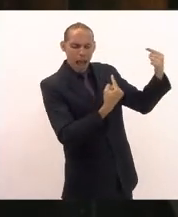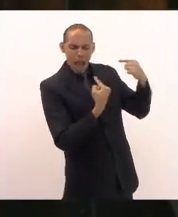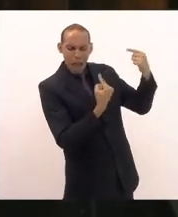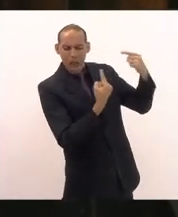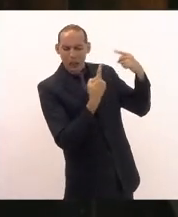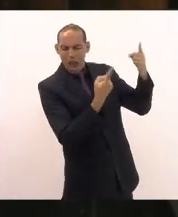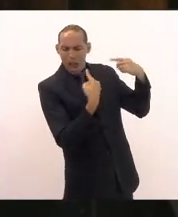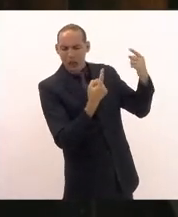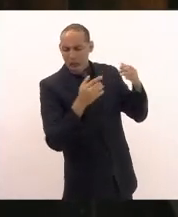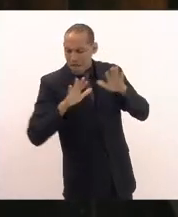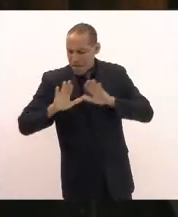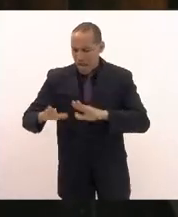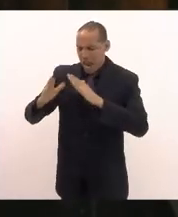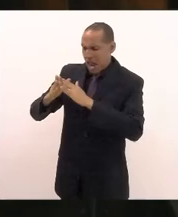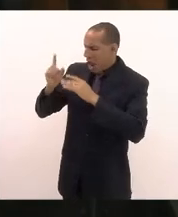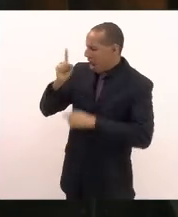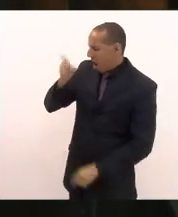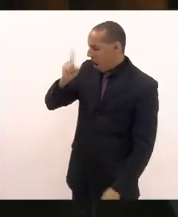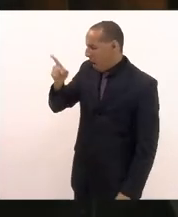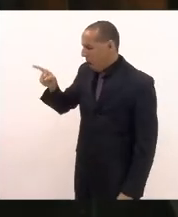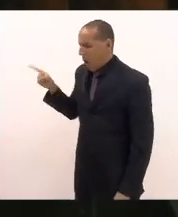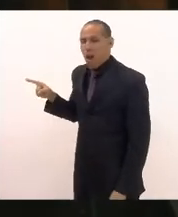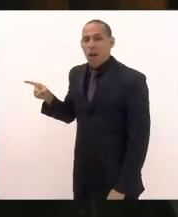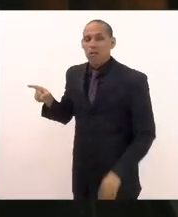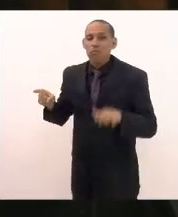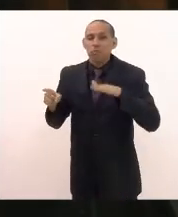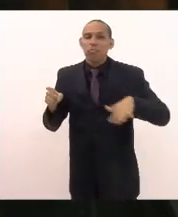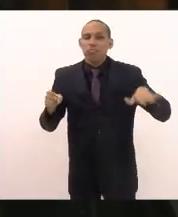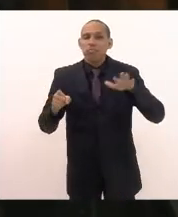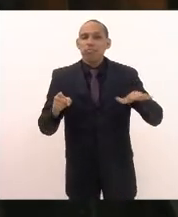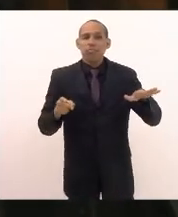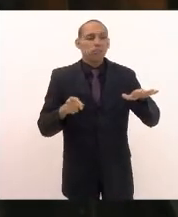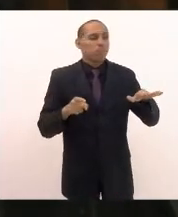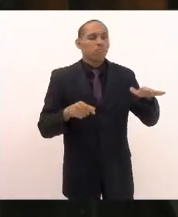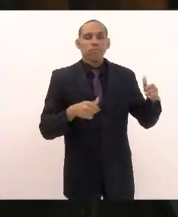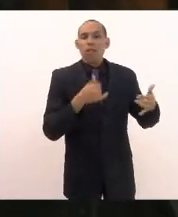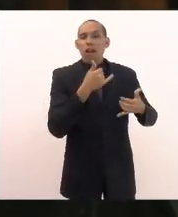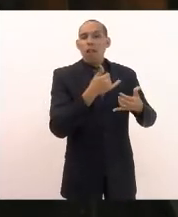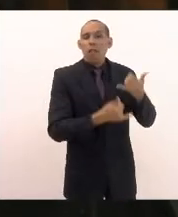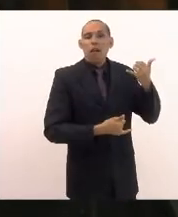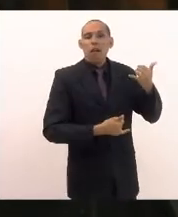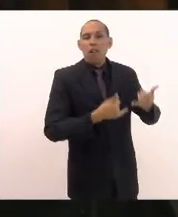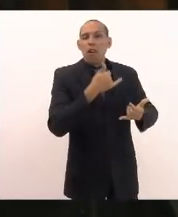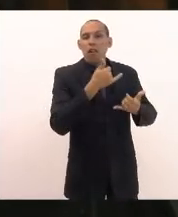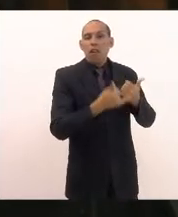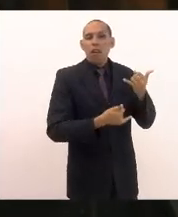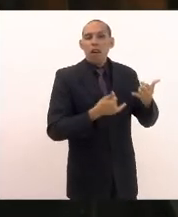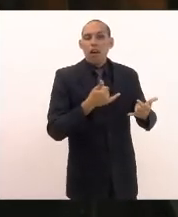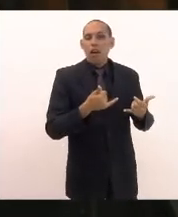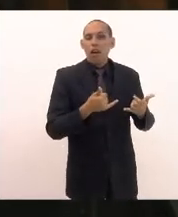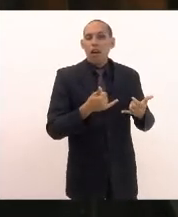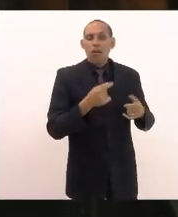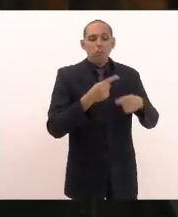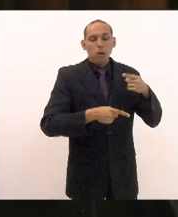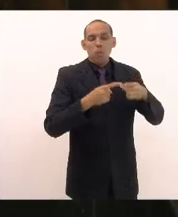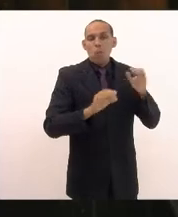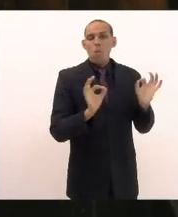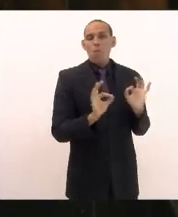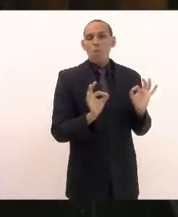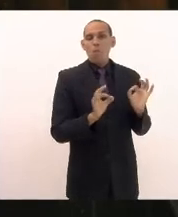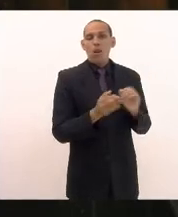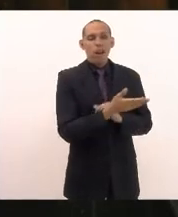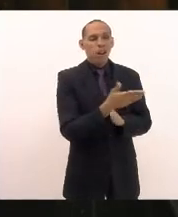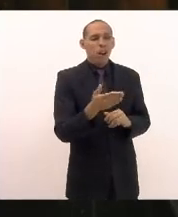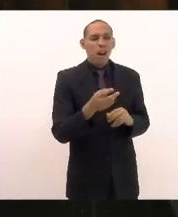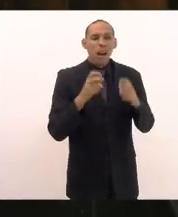gritaram "fique em casa", enquanto eles faziam isso, sem nenhuma restrição sanitária. Eles gritavam